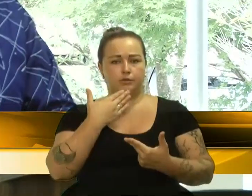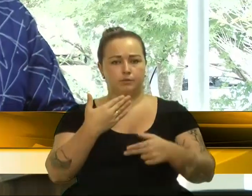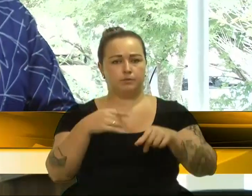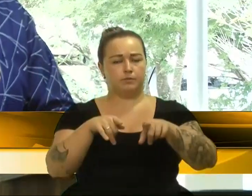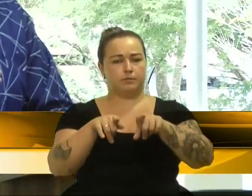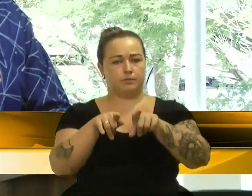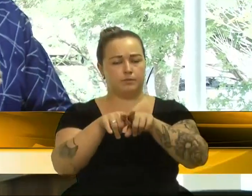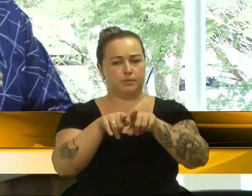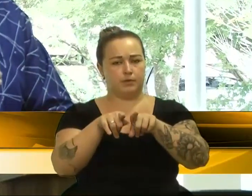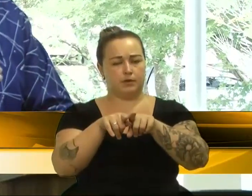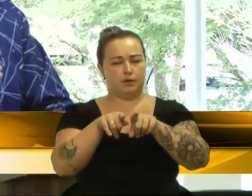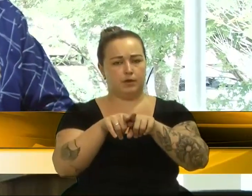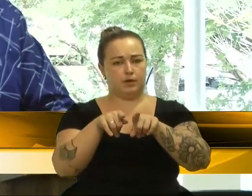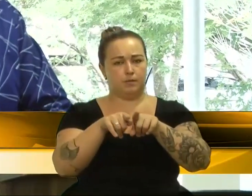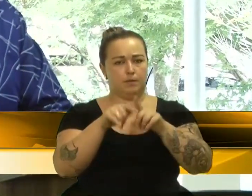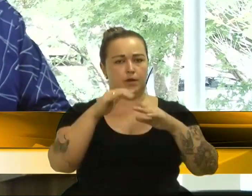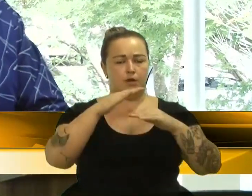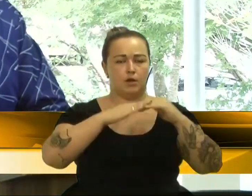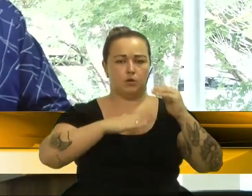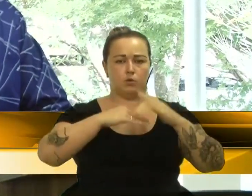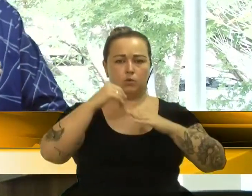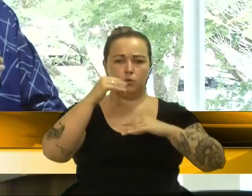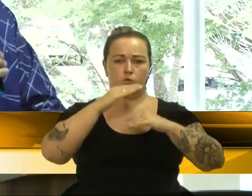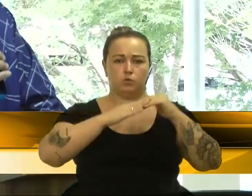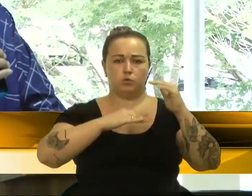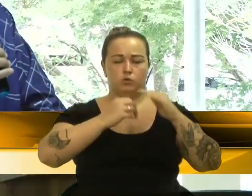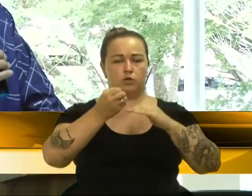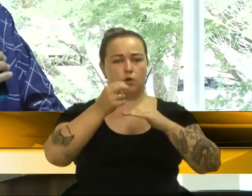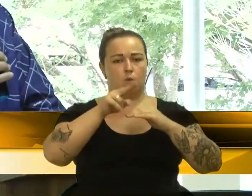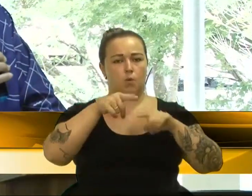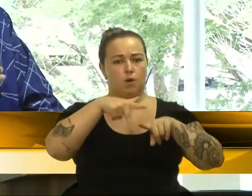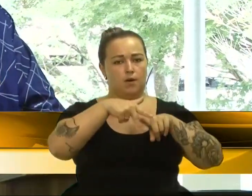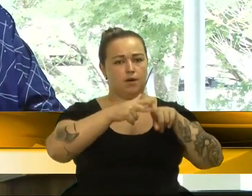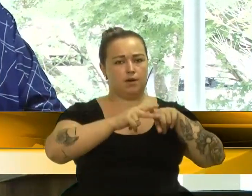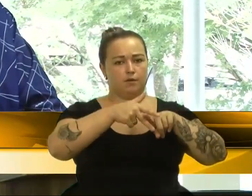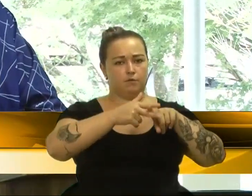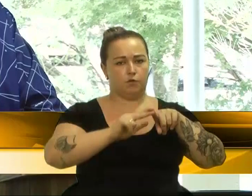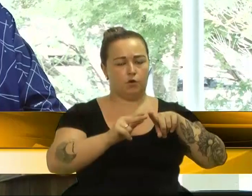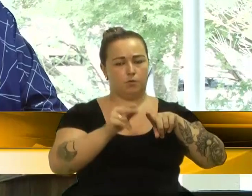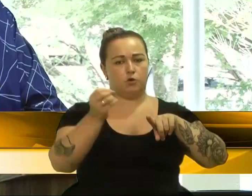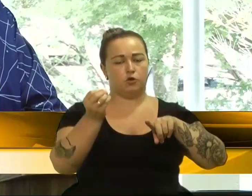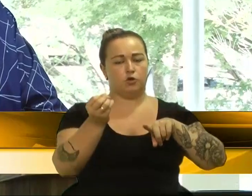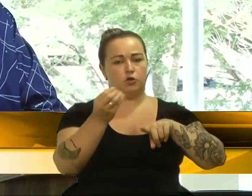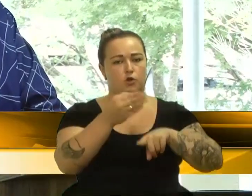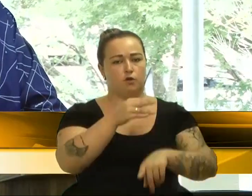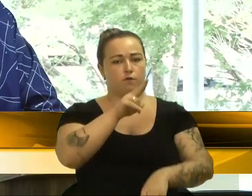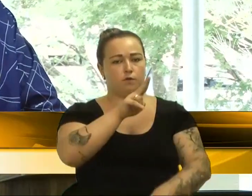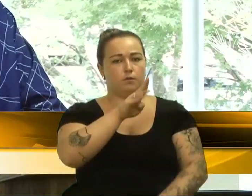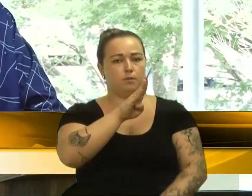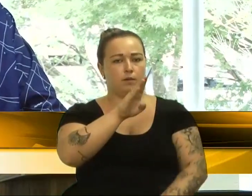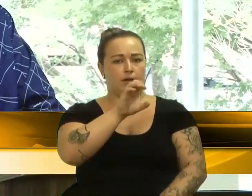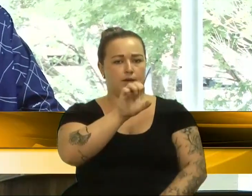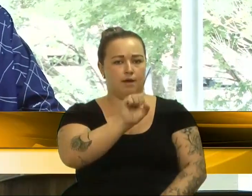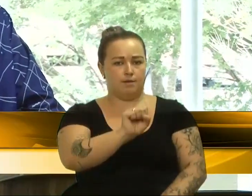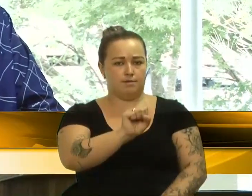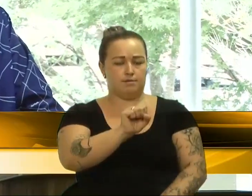e construção de novas unidades básicas de saúde aqui na nossa cidade de Caxias do Sul,